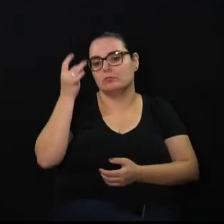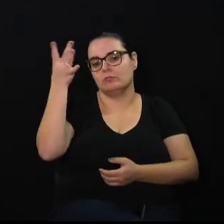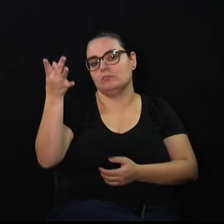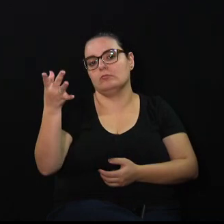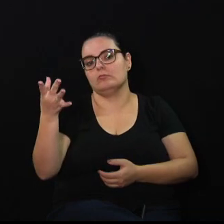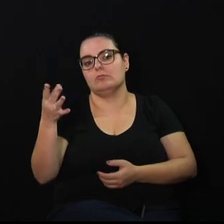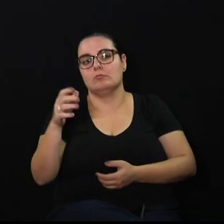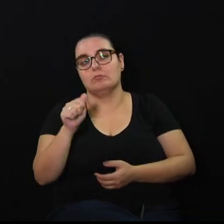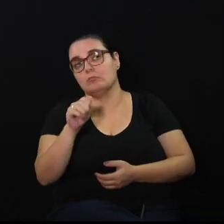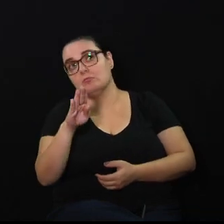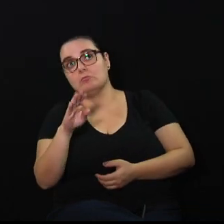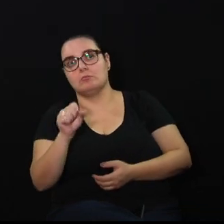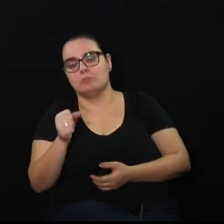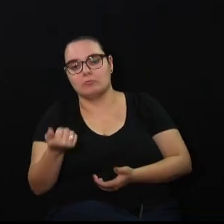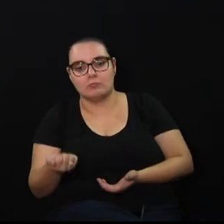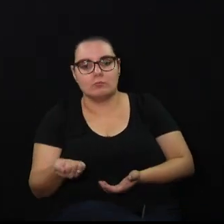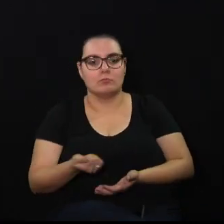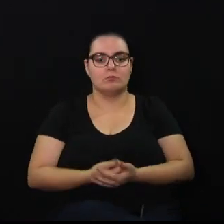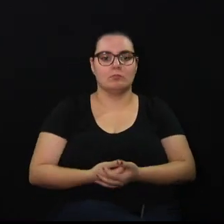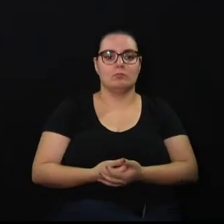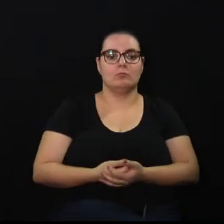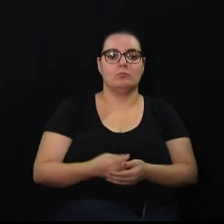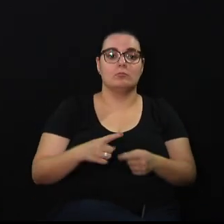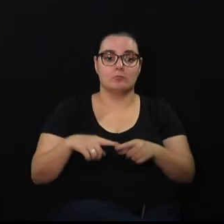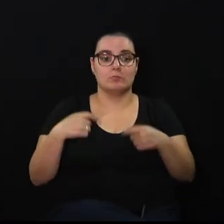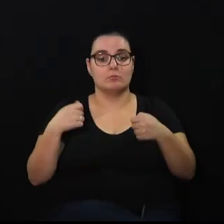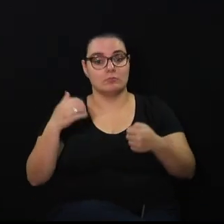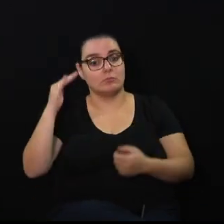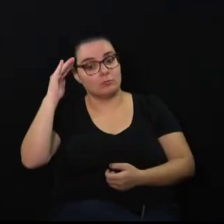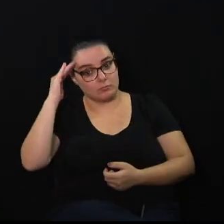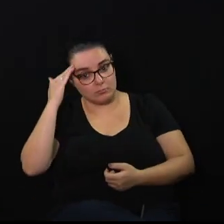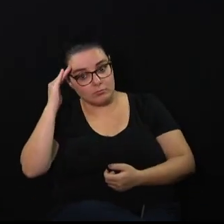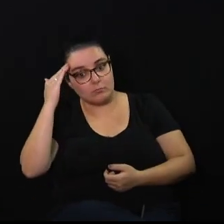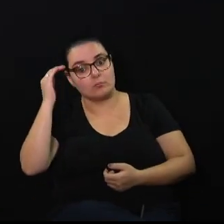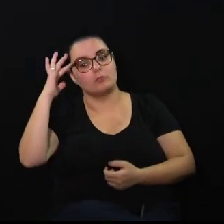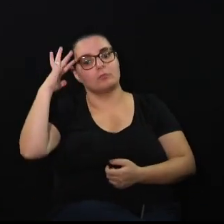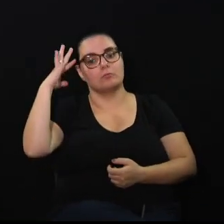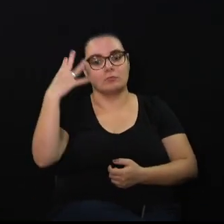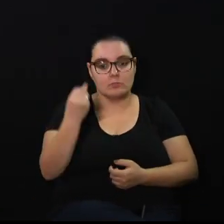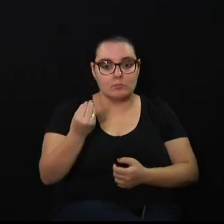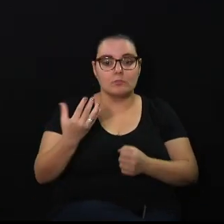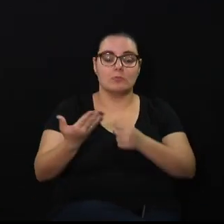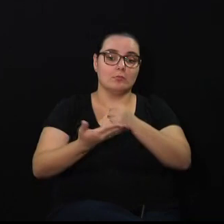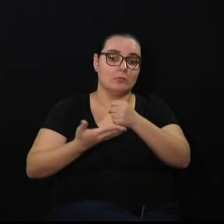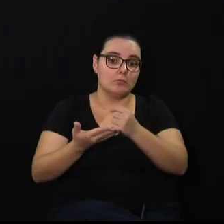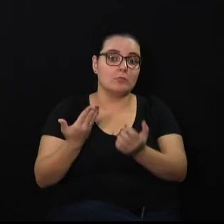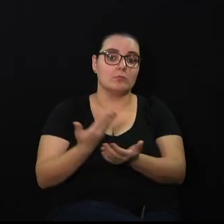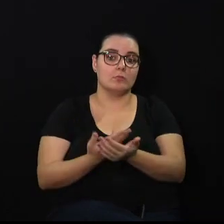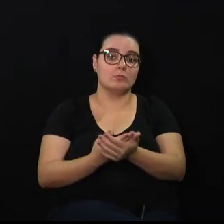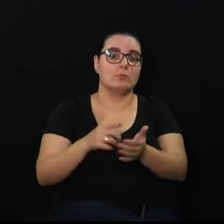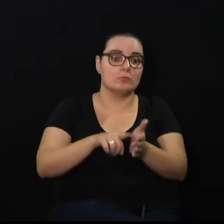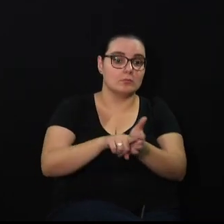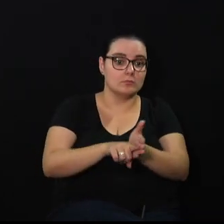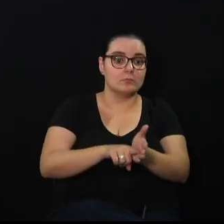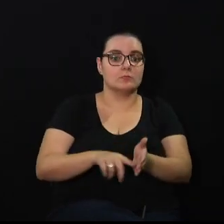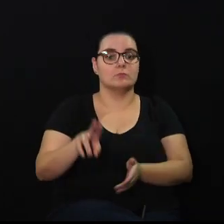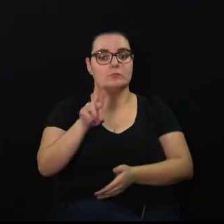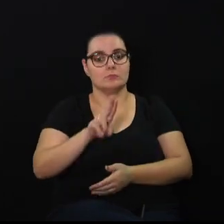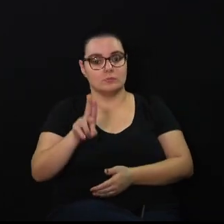conhecer os princípios os procedimentos para poder colocar em prática e fazer uma análise do comportamento aplicado